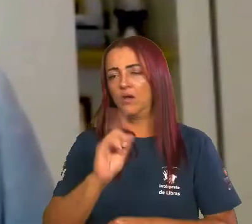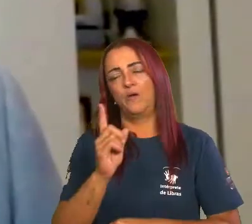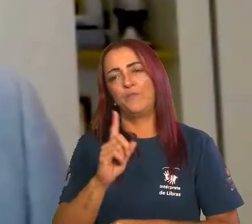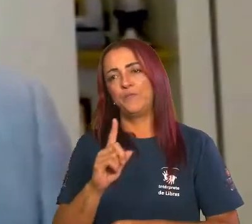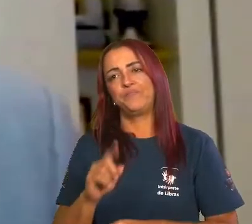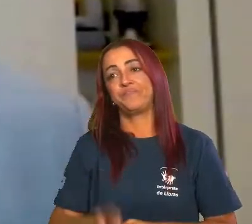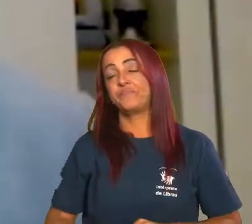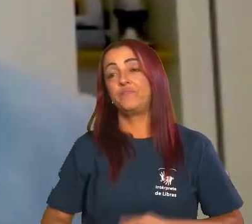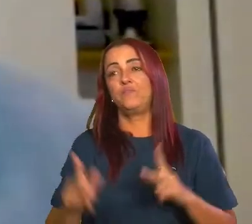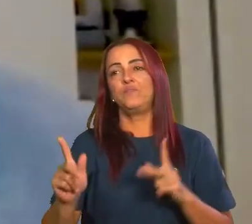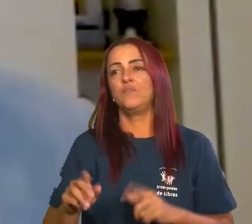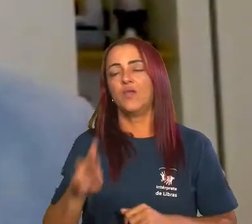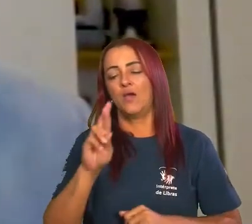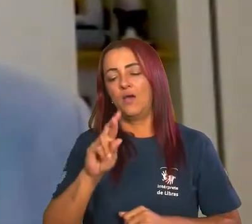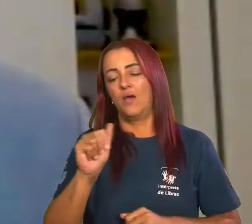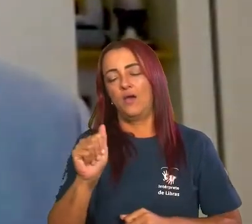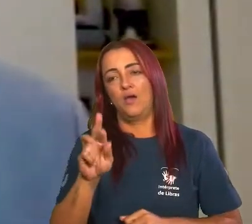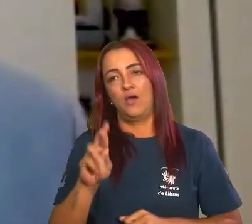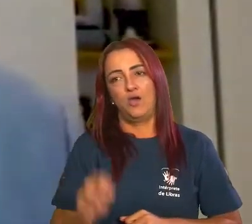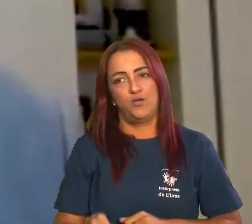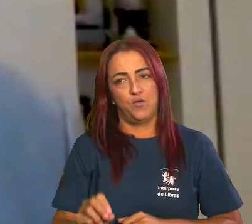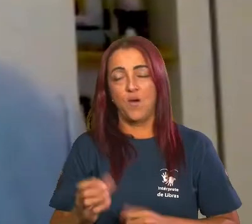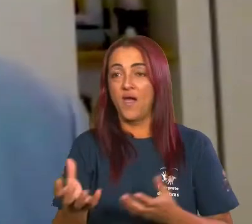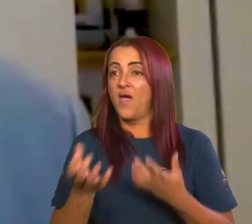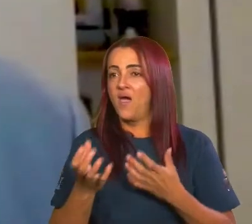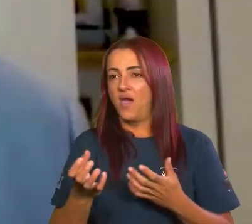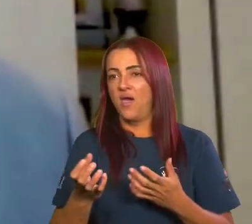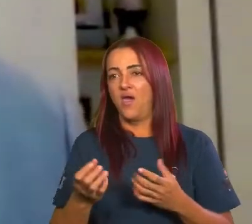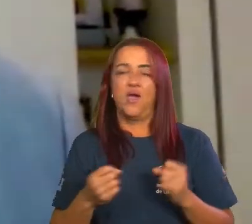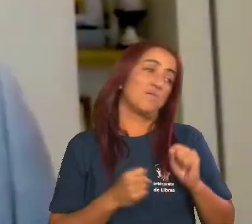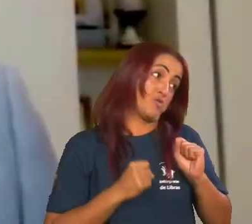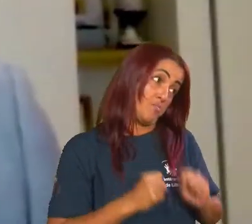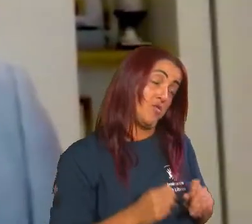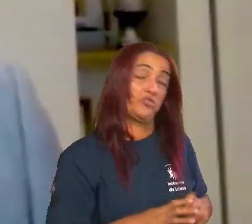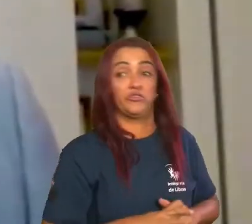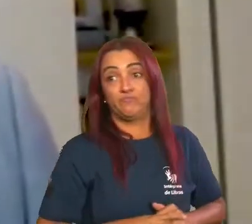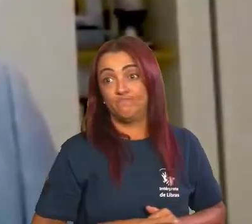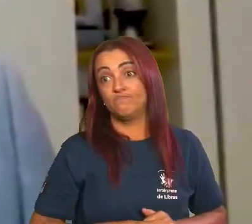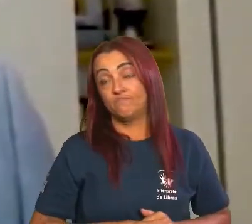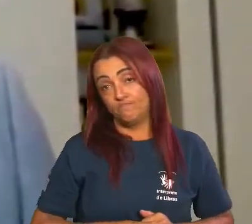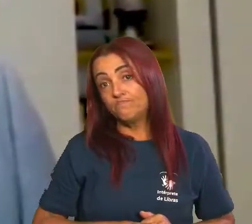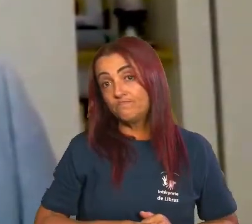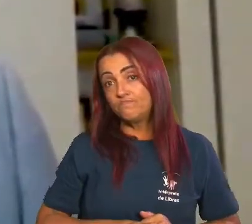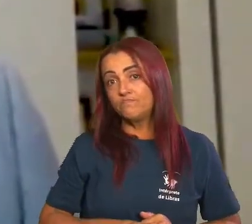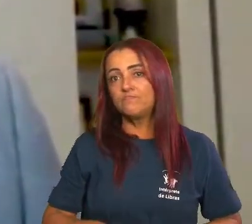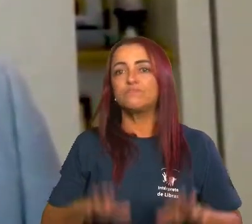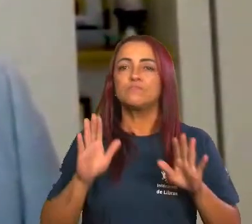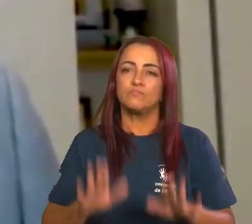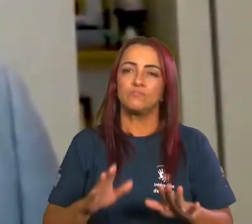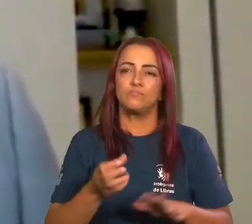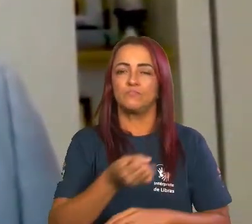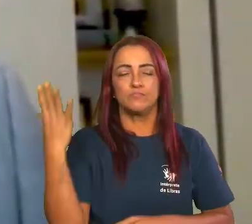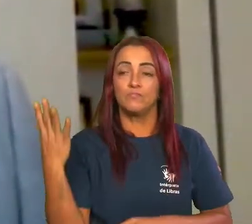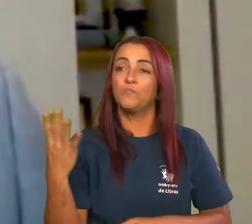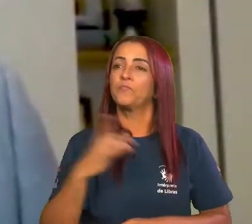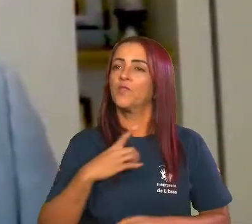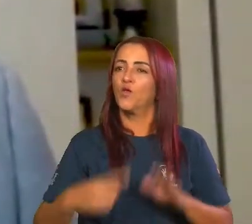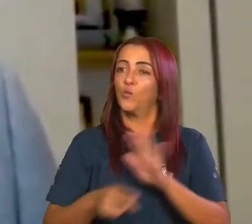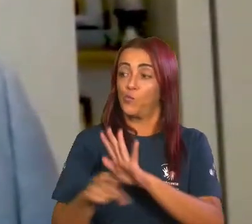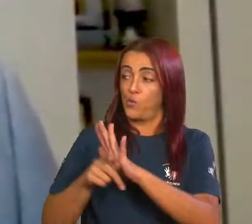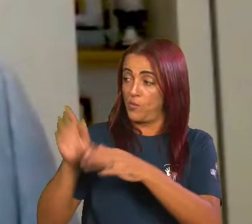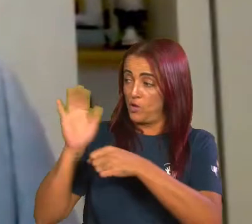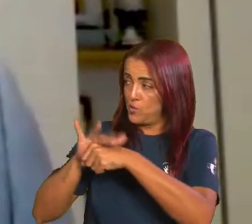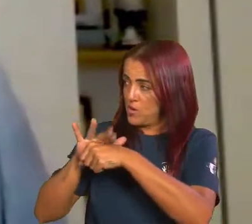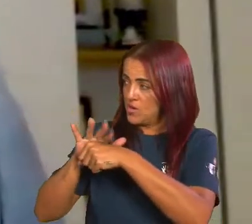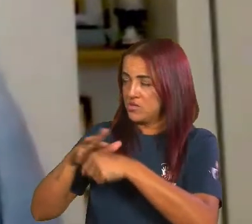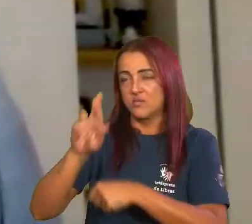quase ninguém é raro porque quer, é porque pode. Mas o número de casos em que a